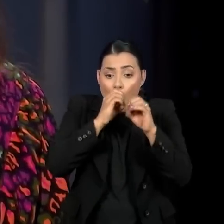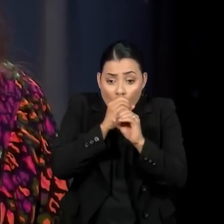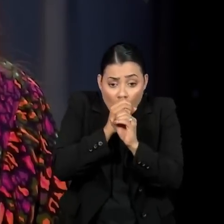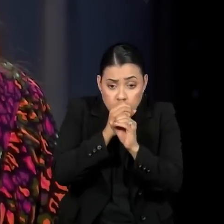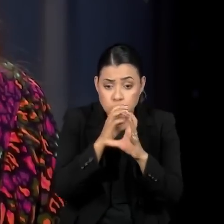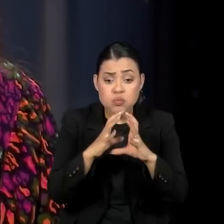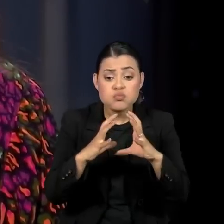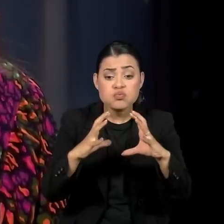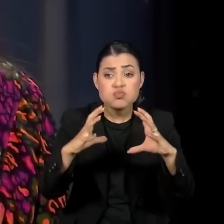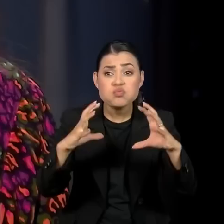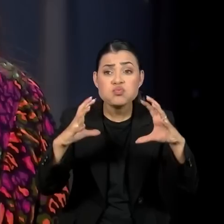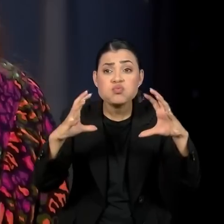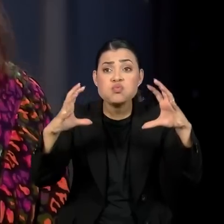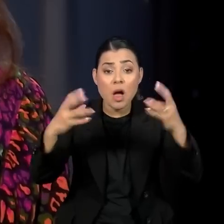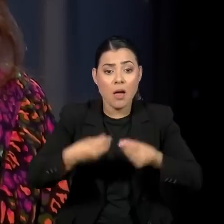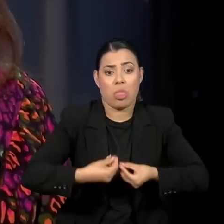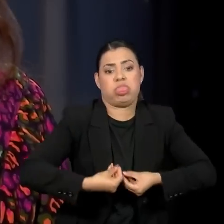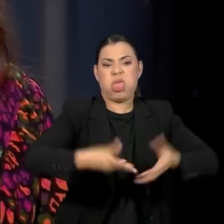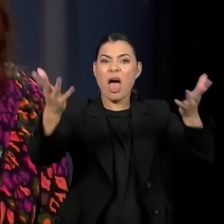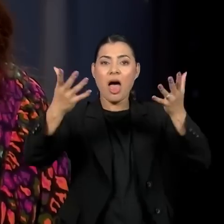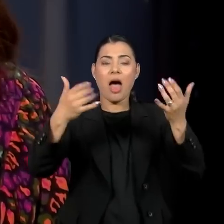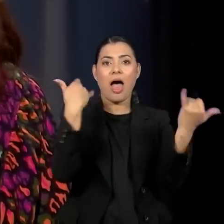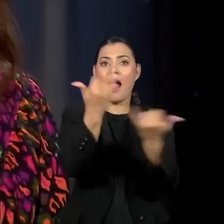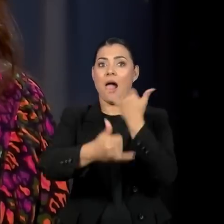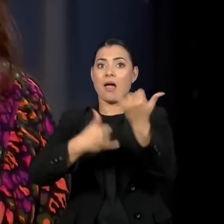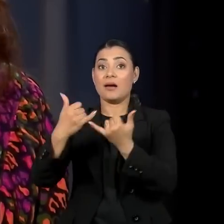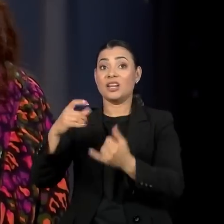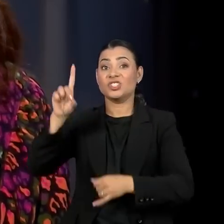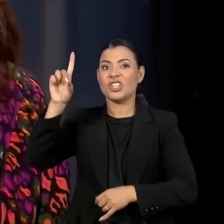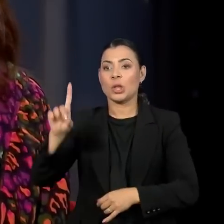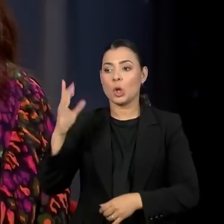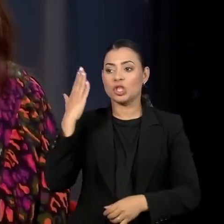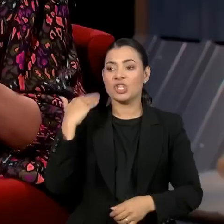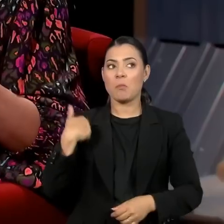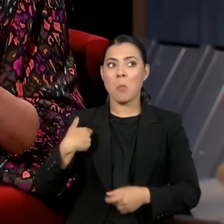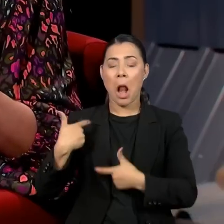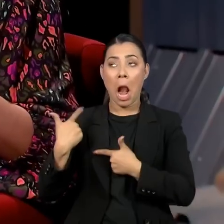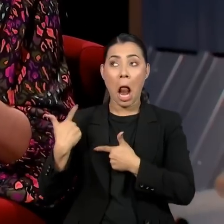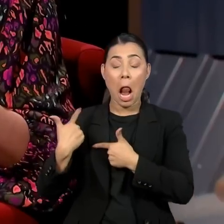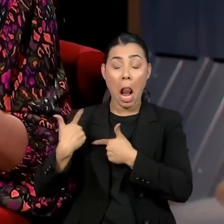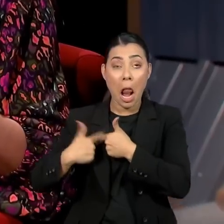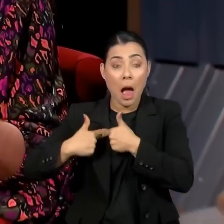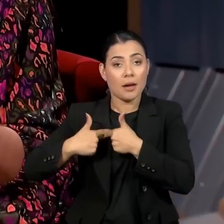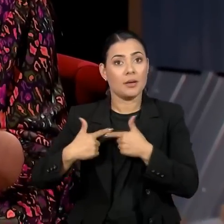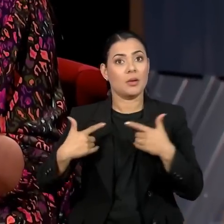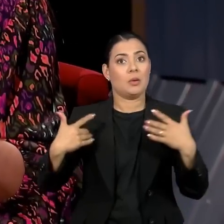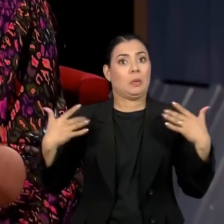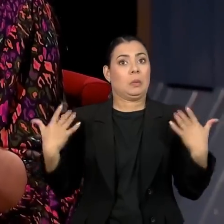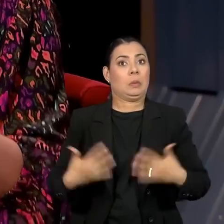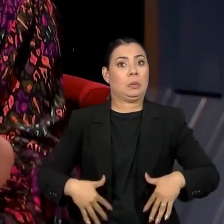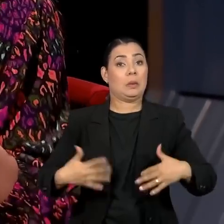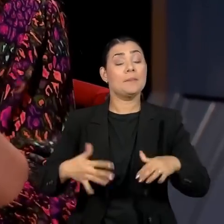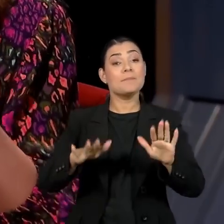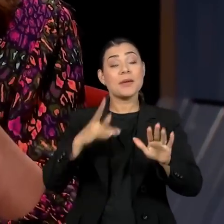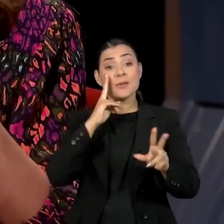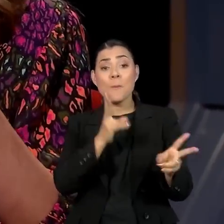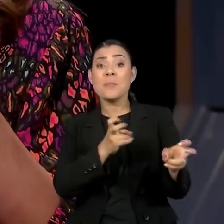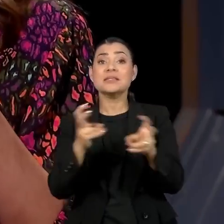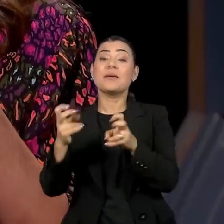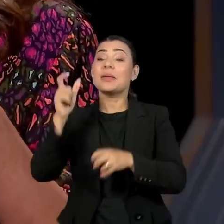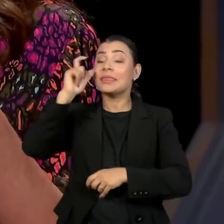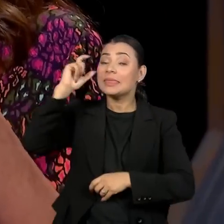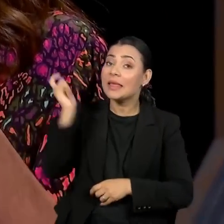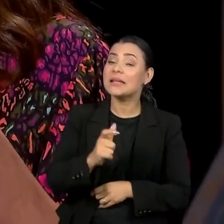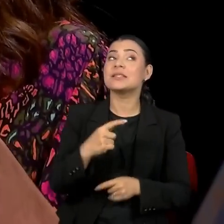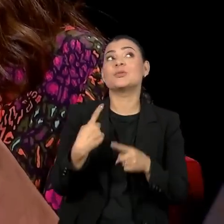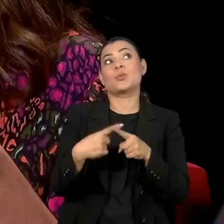no pátio do colégio de freiras. E fui chamada na diretoria e tudo mais. Então, eu via o quanto era muito interessante